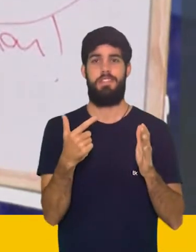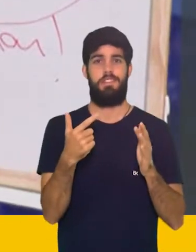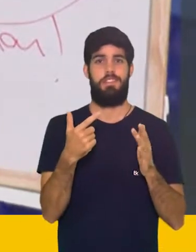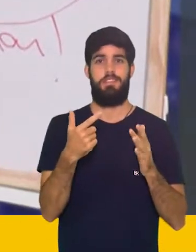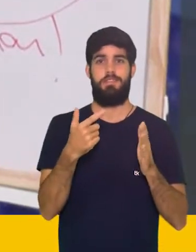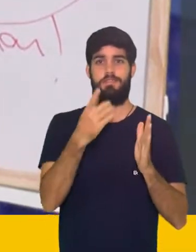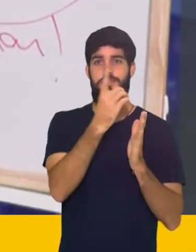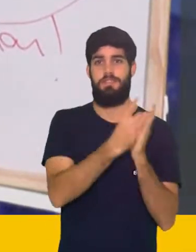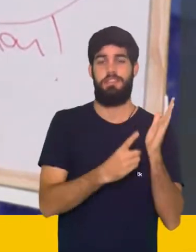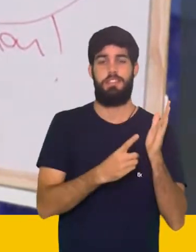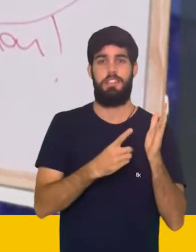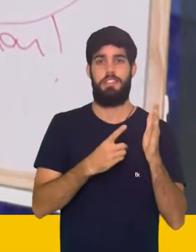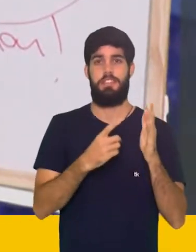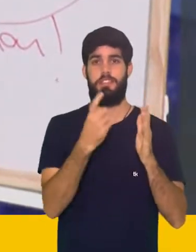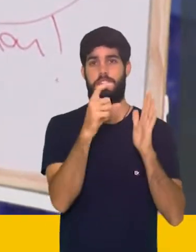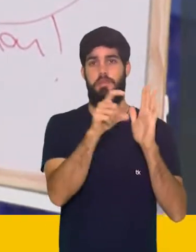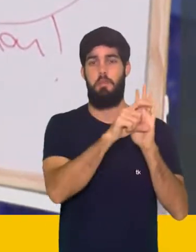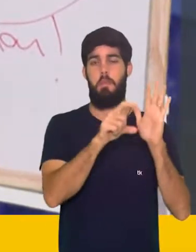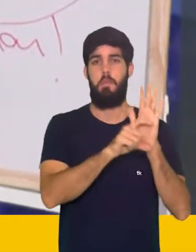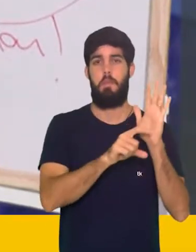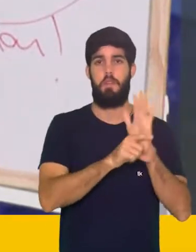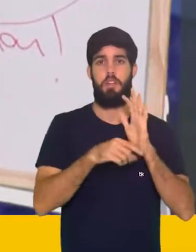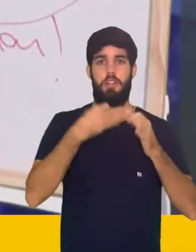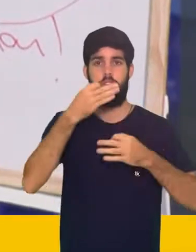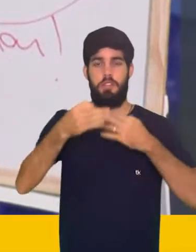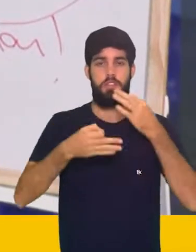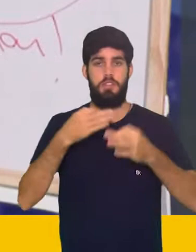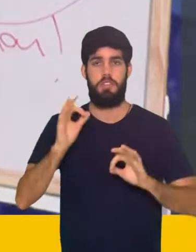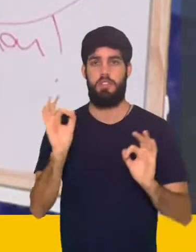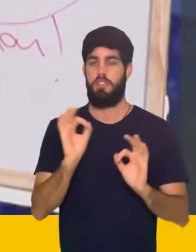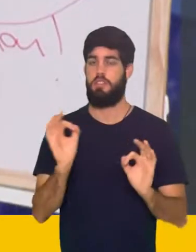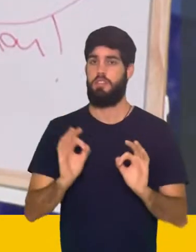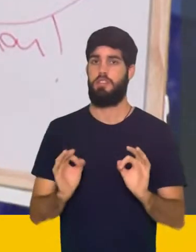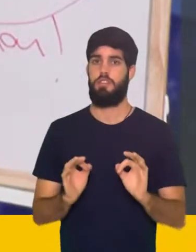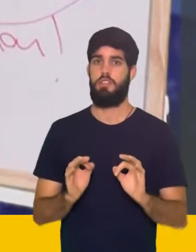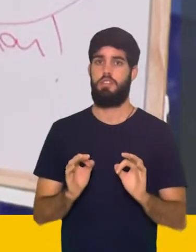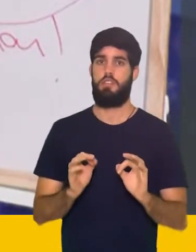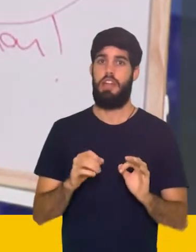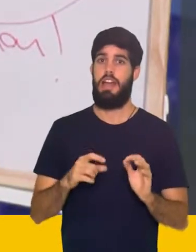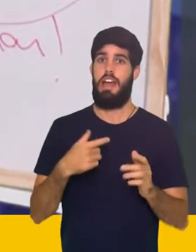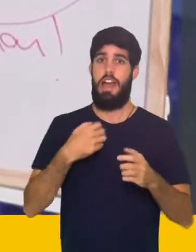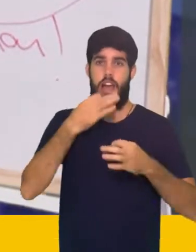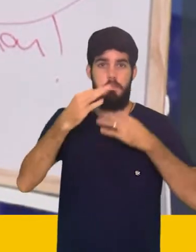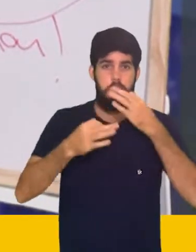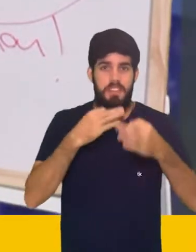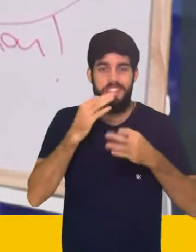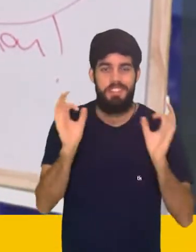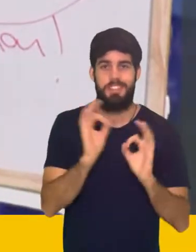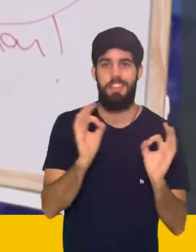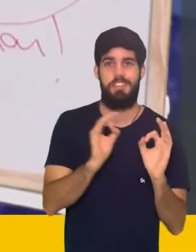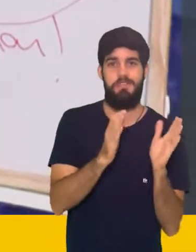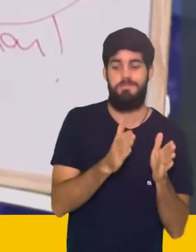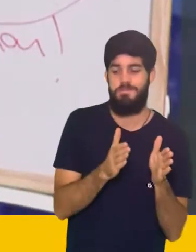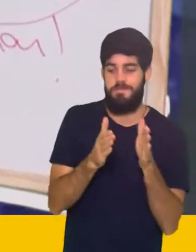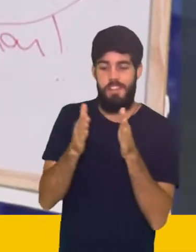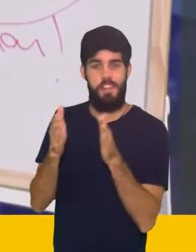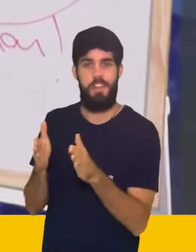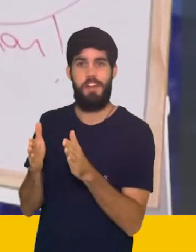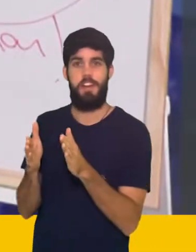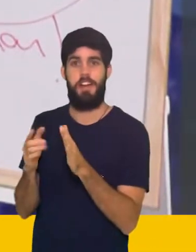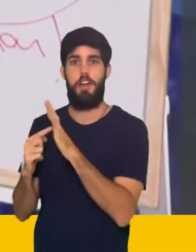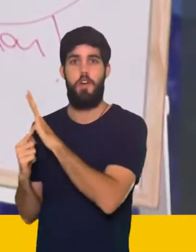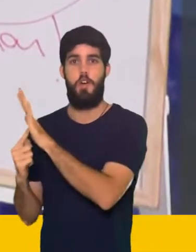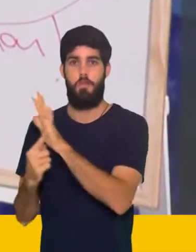prosa, né, argumentativa. Você tem uma dissertação de outro gênero que não é o argumentativo, é o